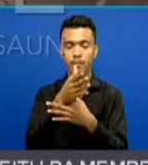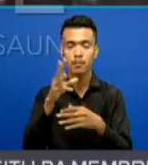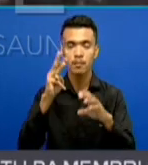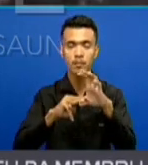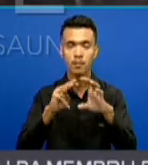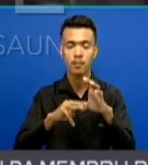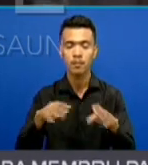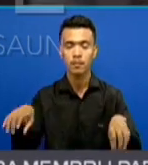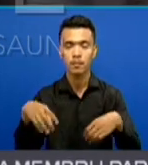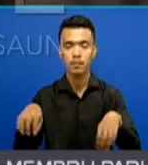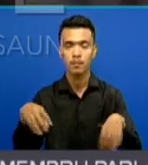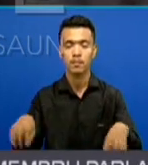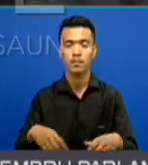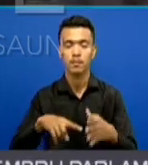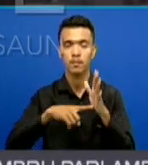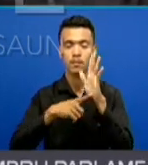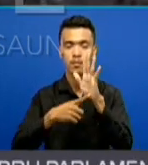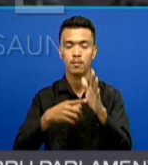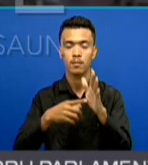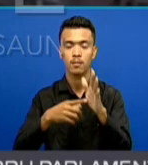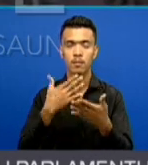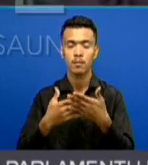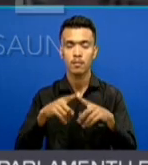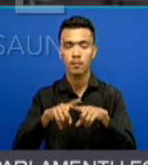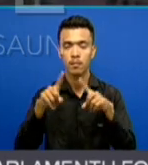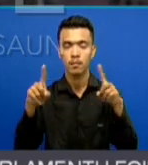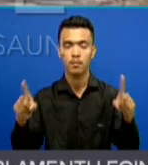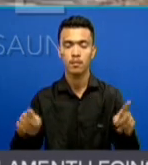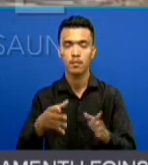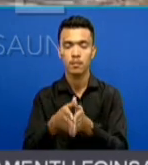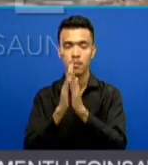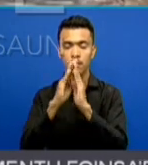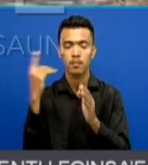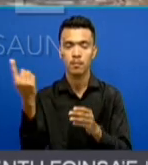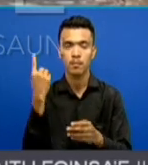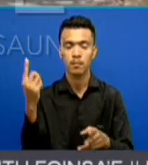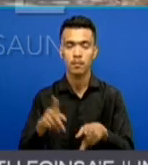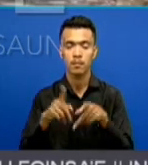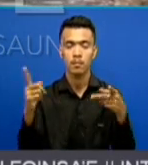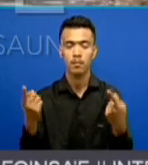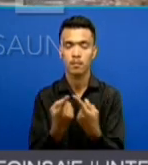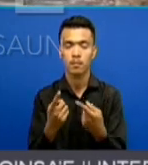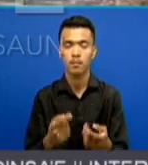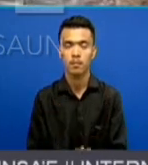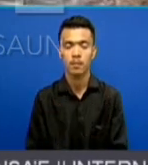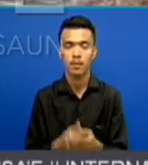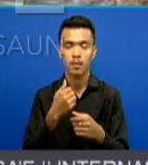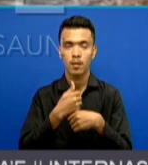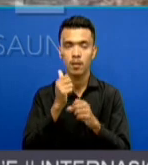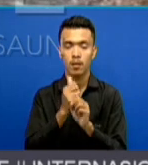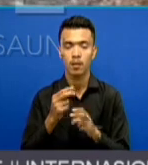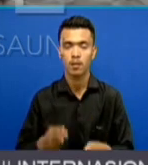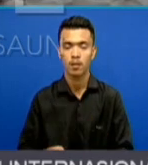mercado. Projeto, né? Há tudo progresso nebe dia, mas bem, husuna fatim ba companhia construtora, a tua